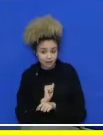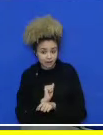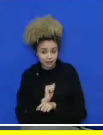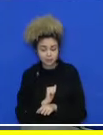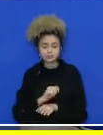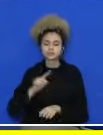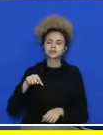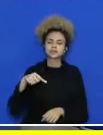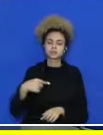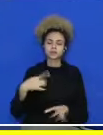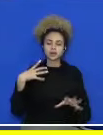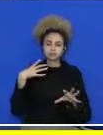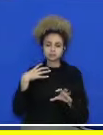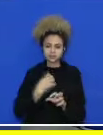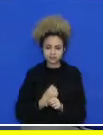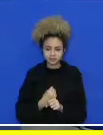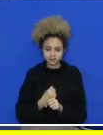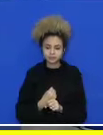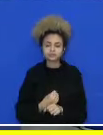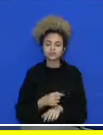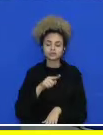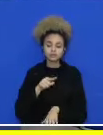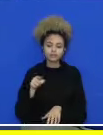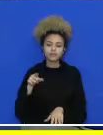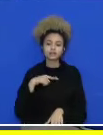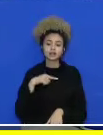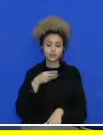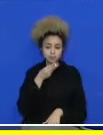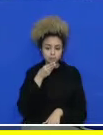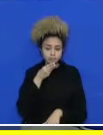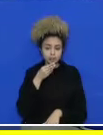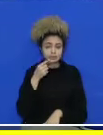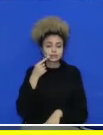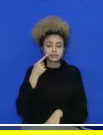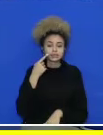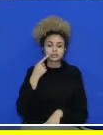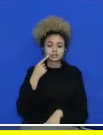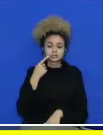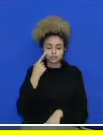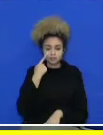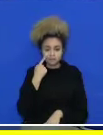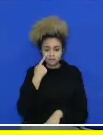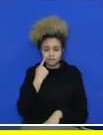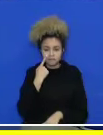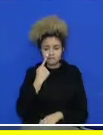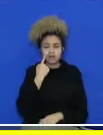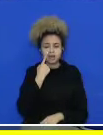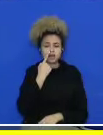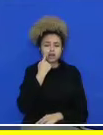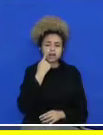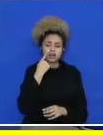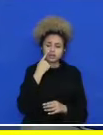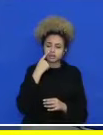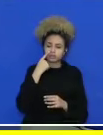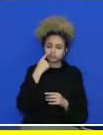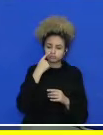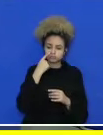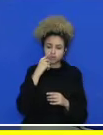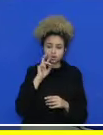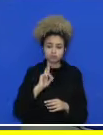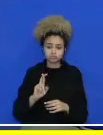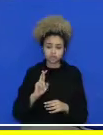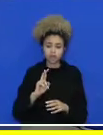esperava? Logo após a apuração, você tem a oportunidade de verificar, acompanhar todos os resultados da